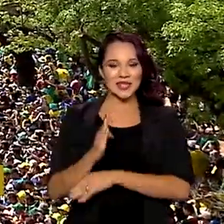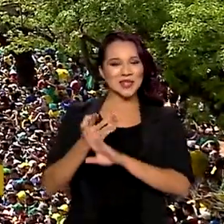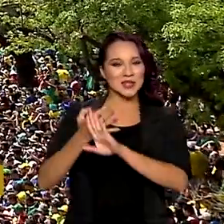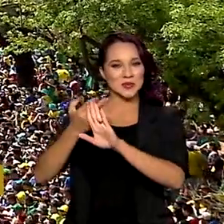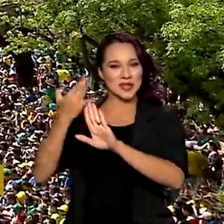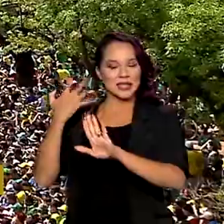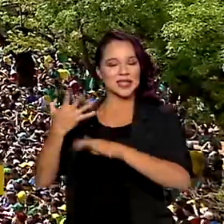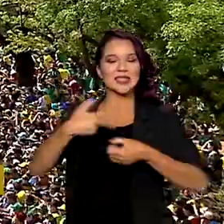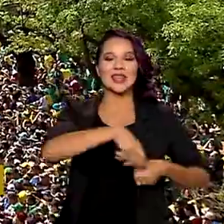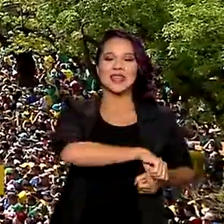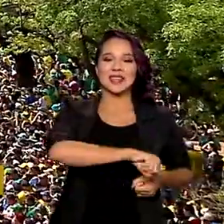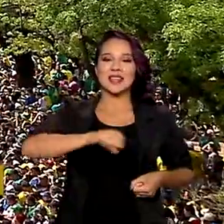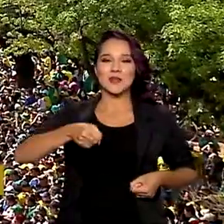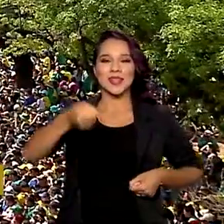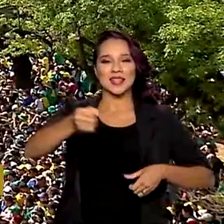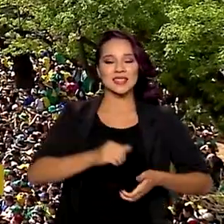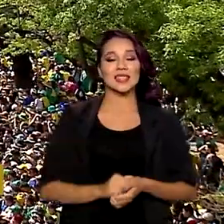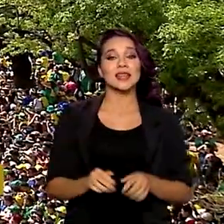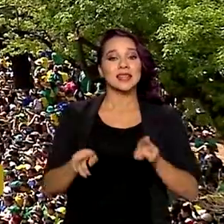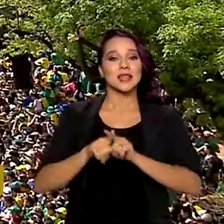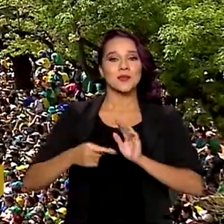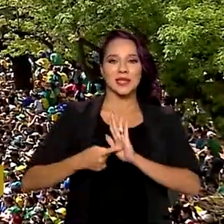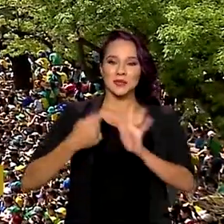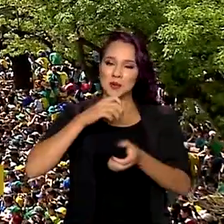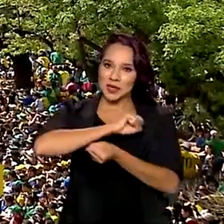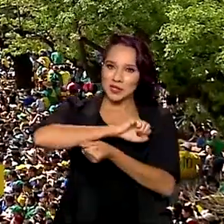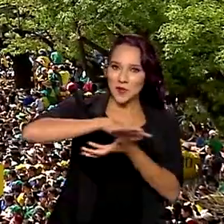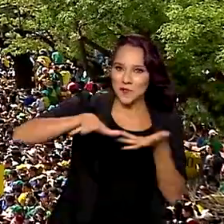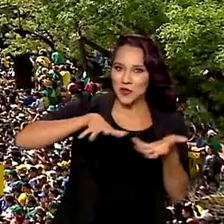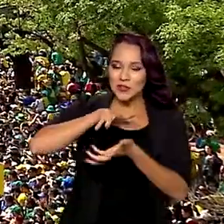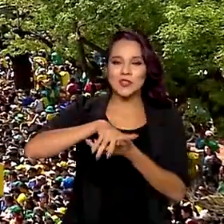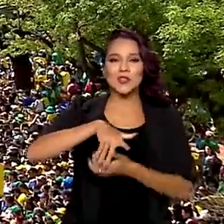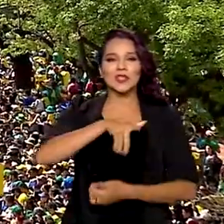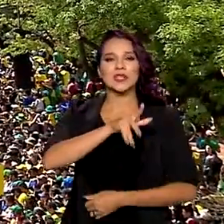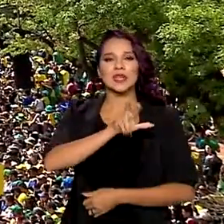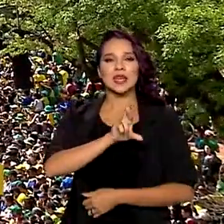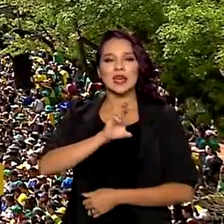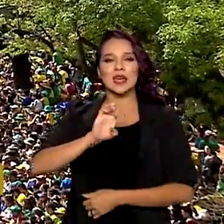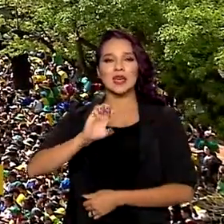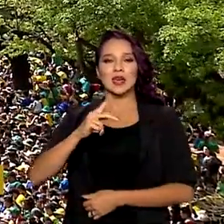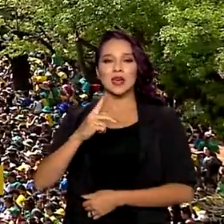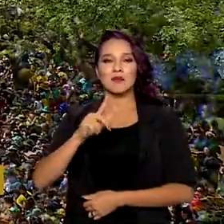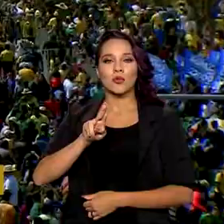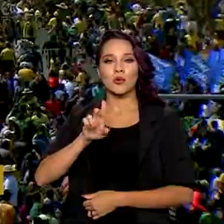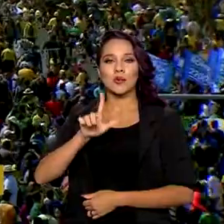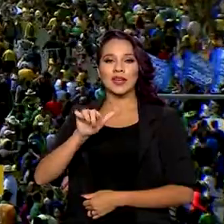da independência e das primeiras revoluções republicanas.